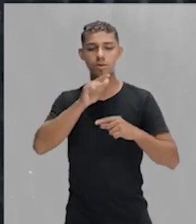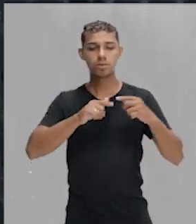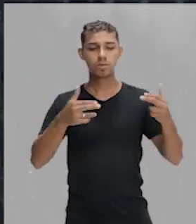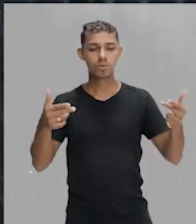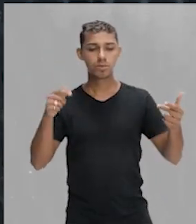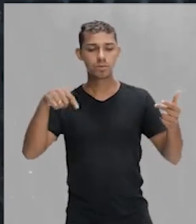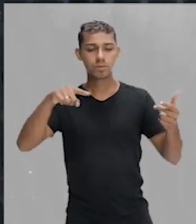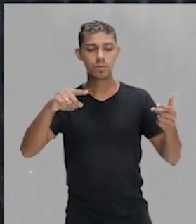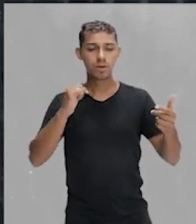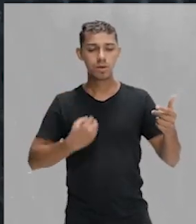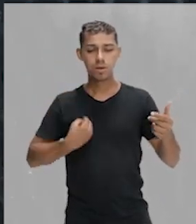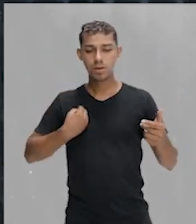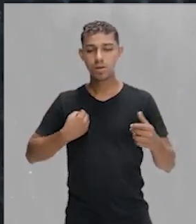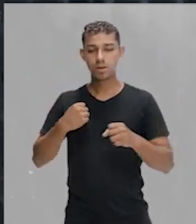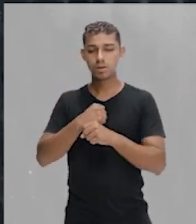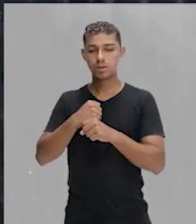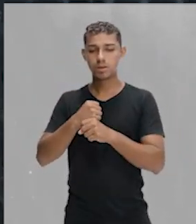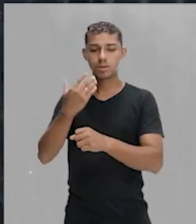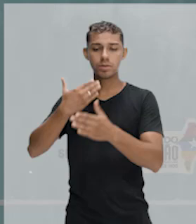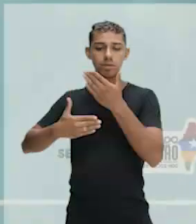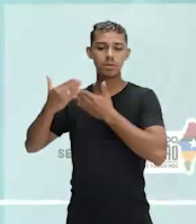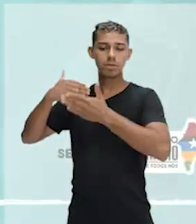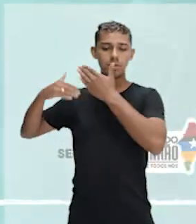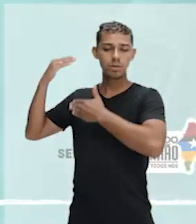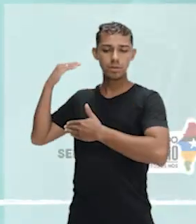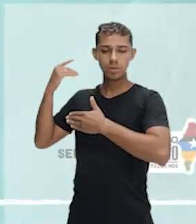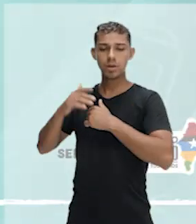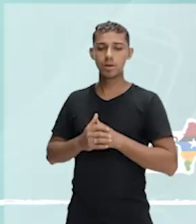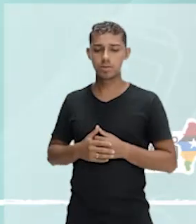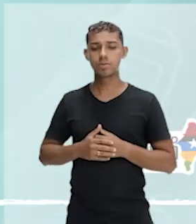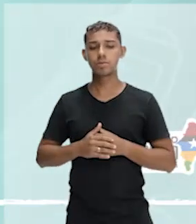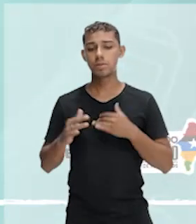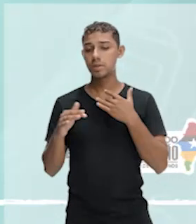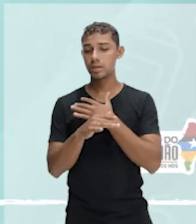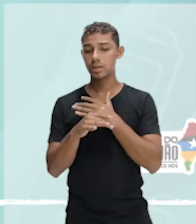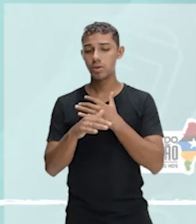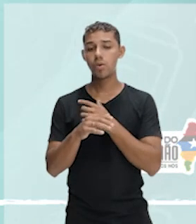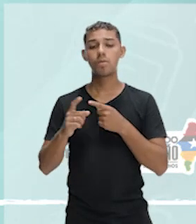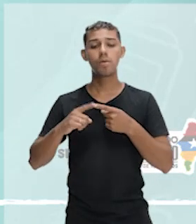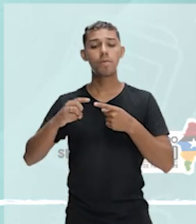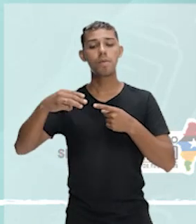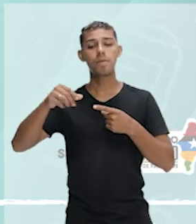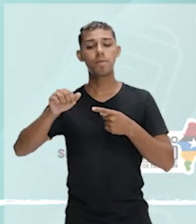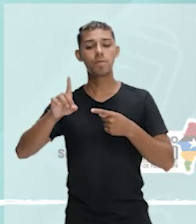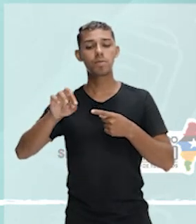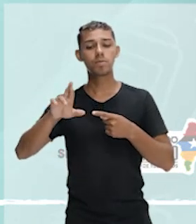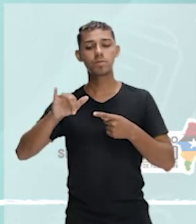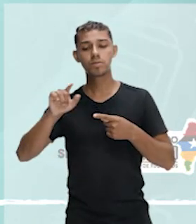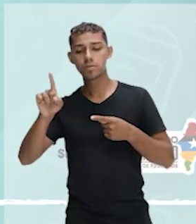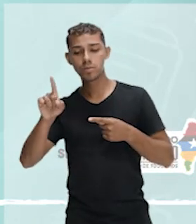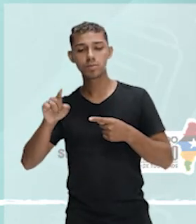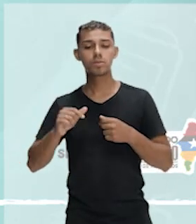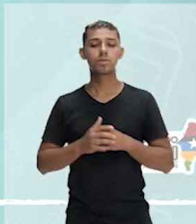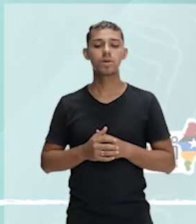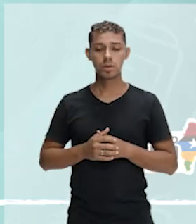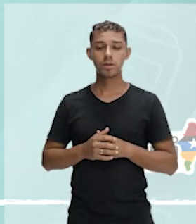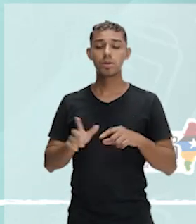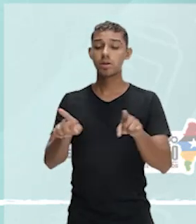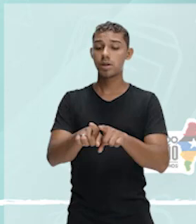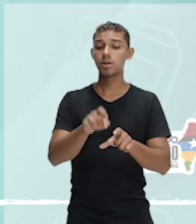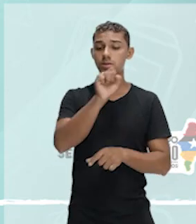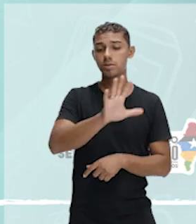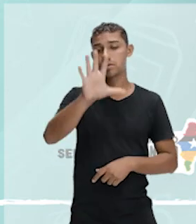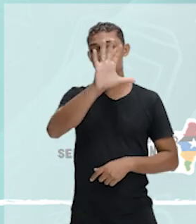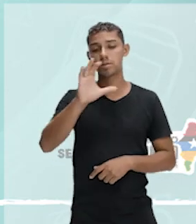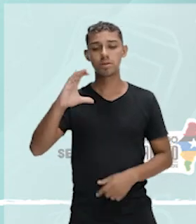ver, realizada no ano passado, ou seja, bem recente, em cidades como Madrid, na região da Catalunha e em outras partes da Espanha,